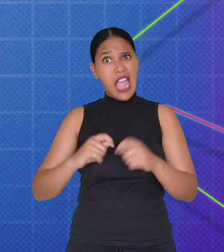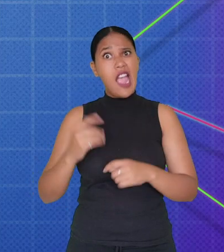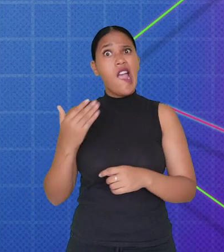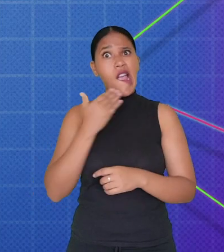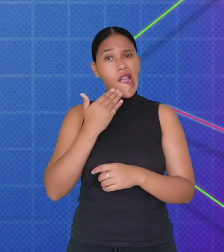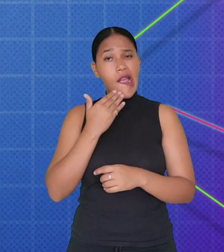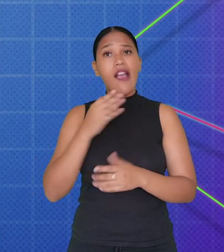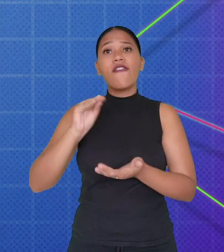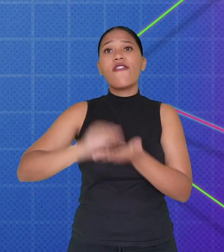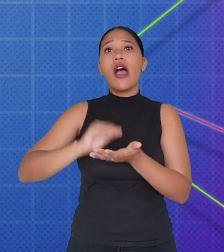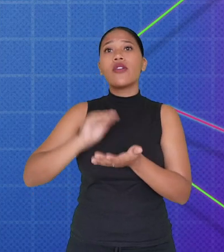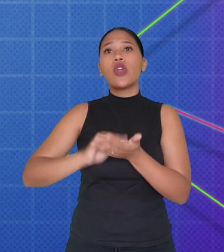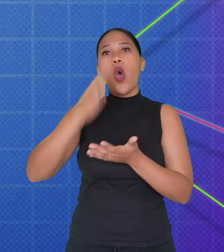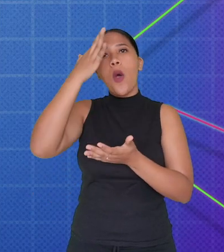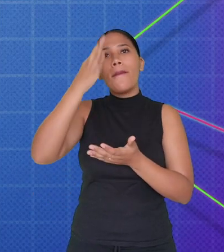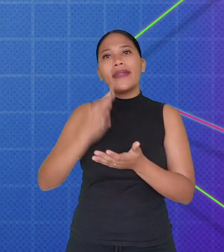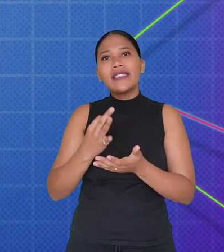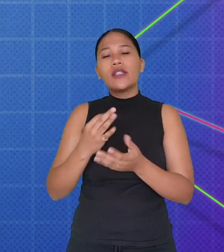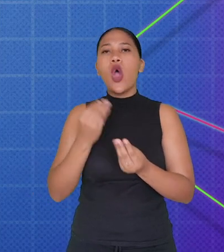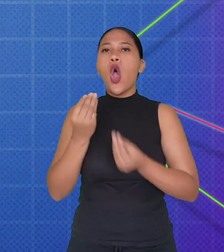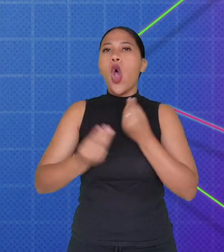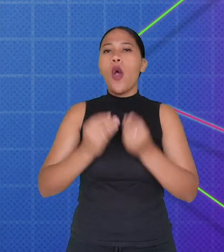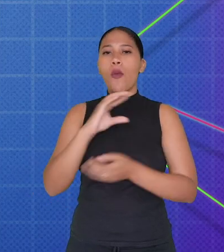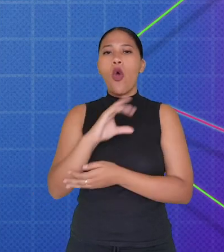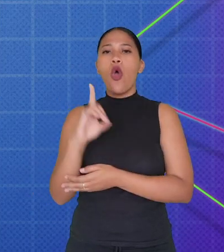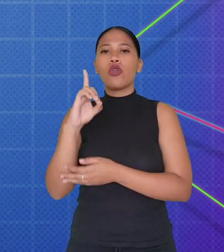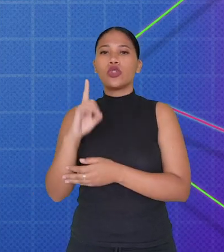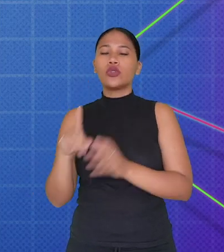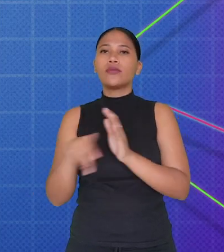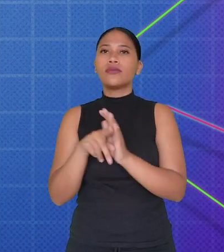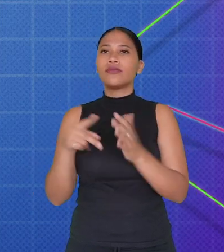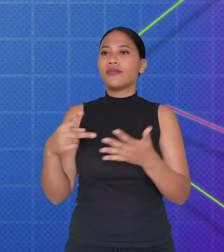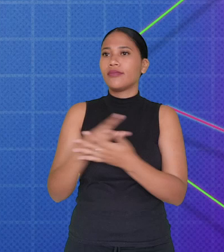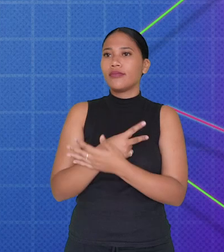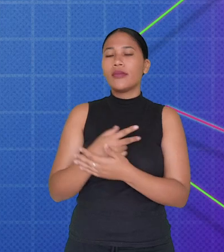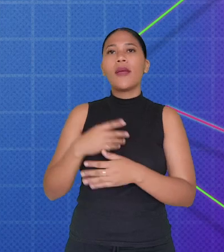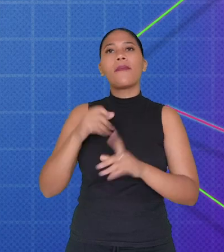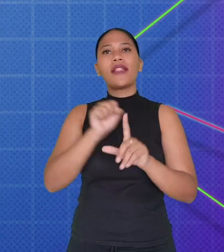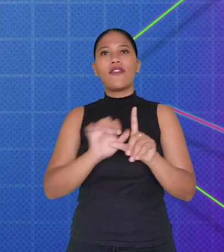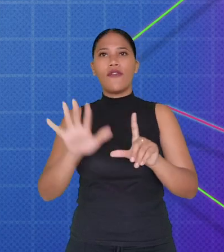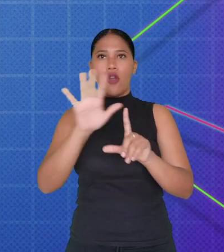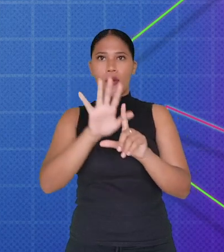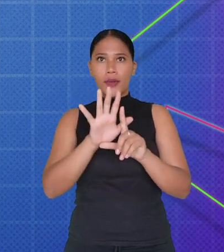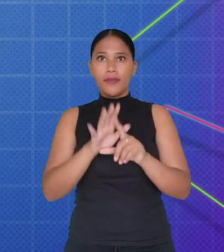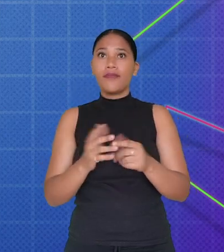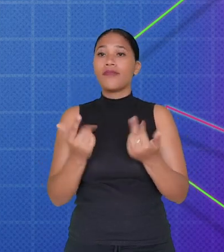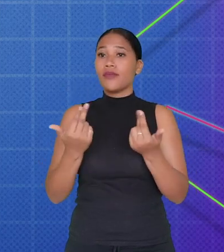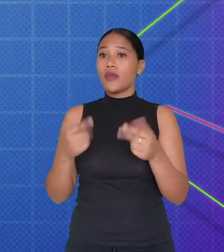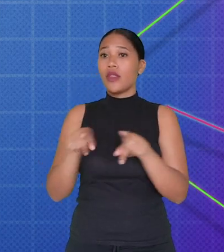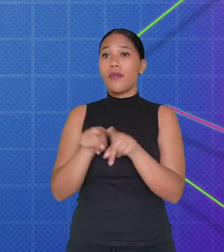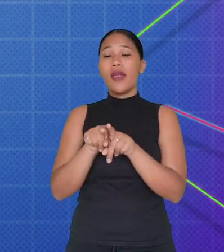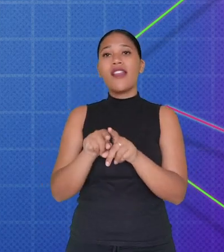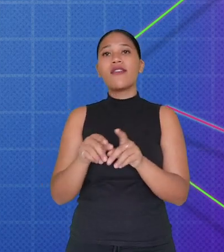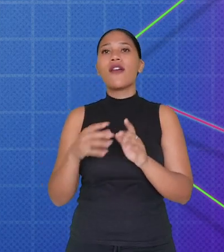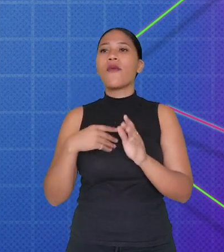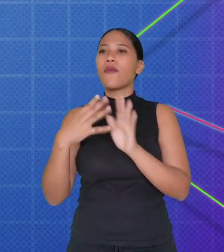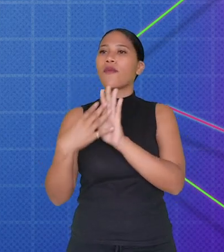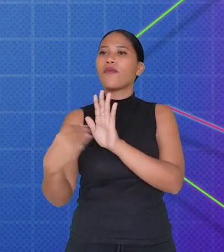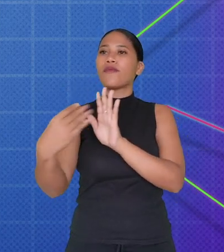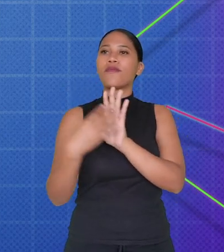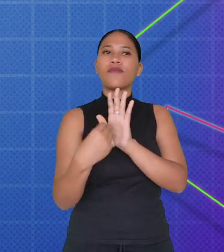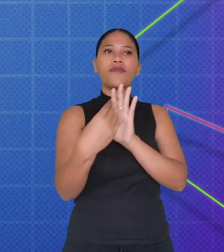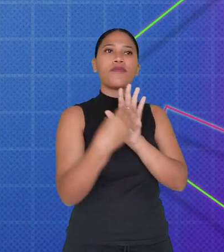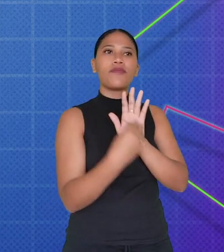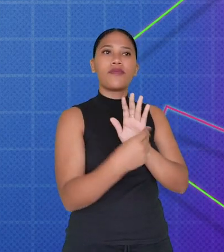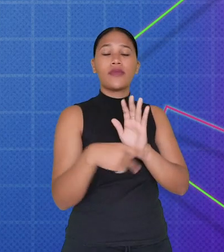a erro de programação é a falta de compreensão de como o código se comporta em determinada plataforma bem como suas possíveis versões